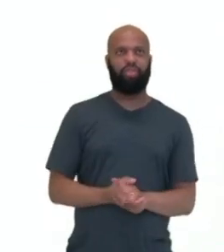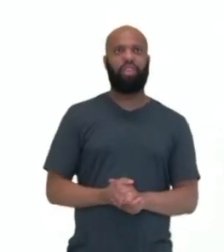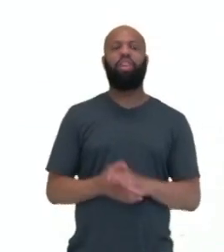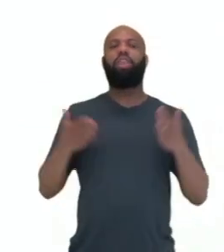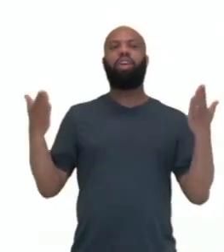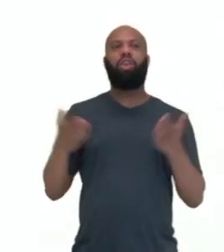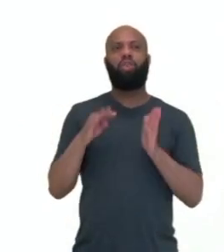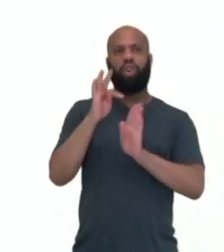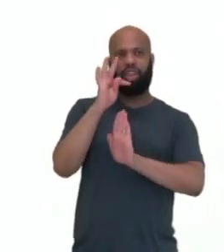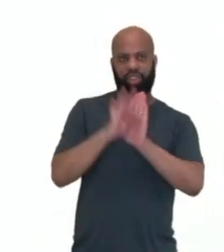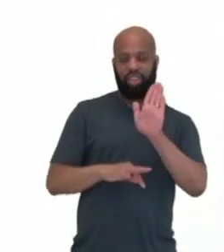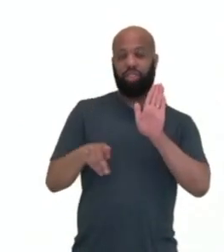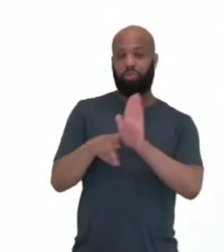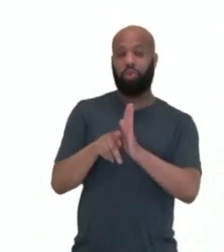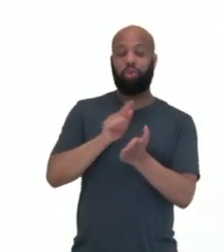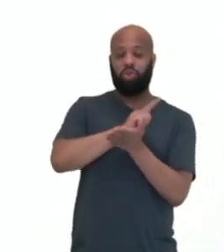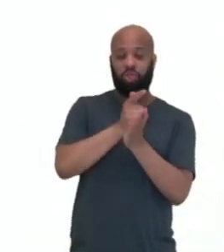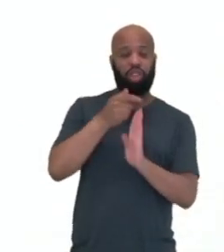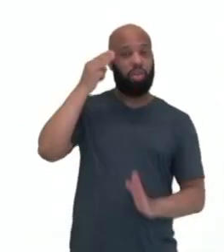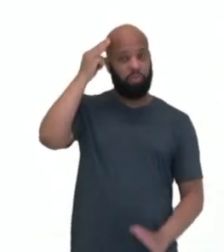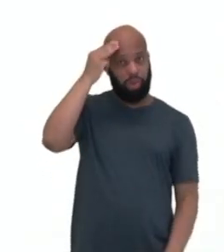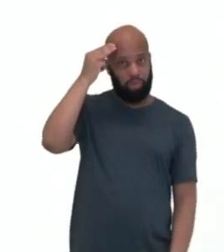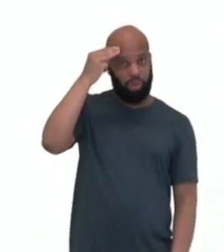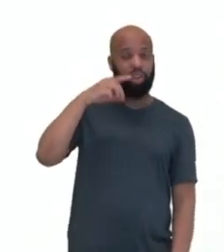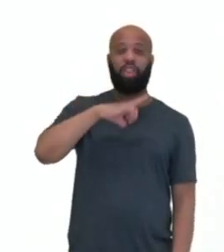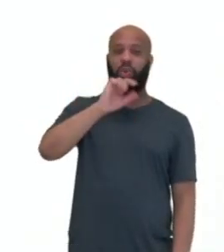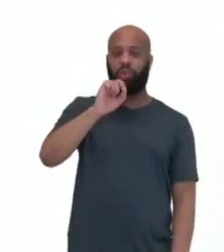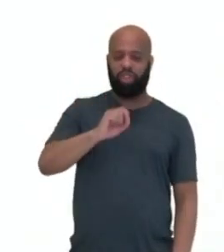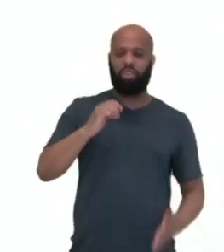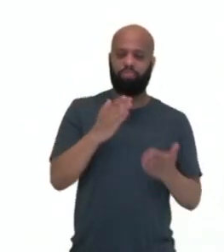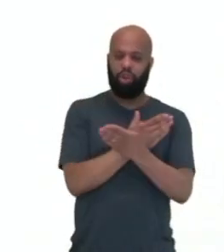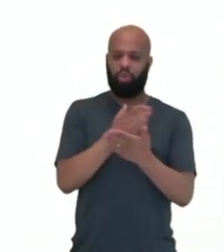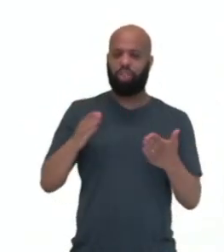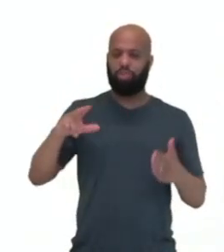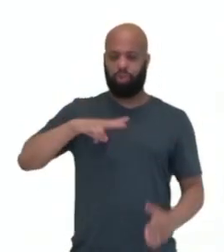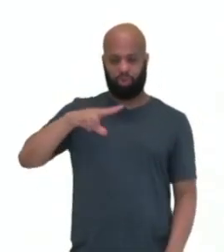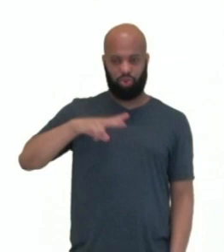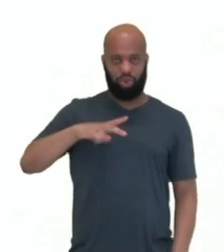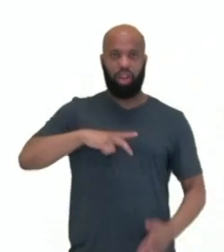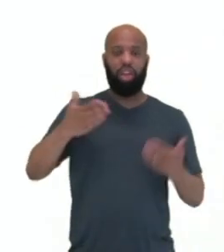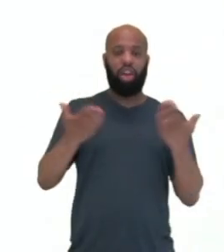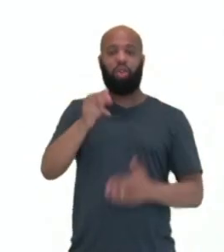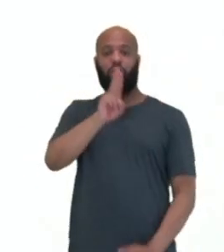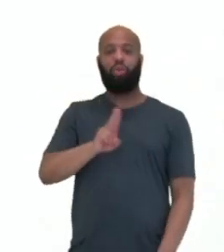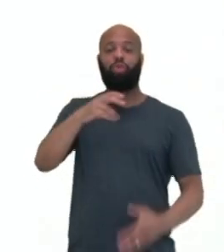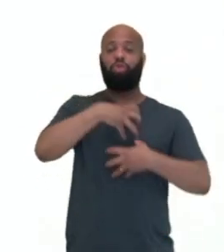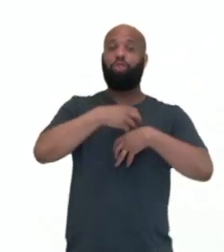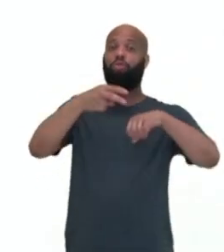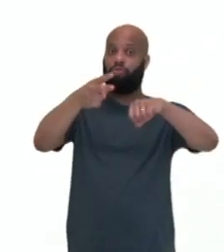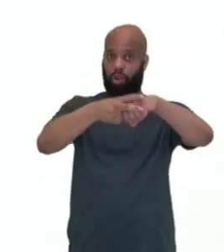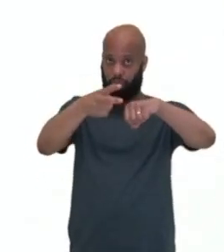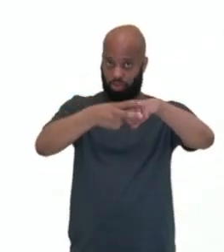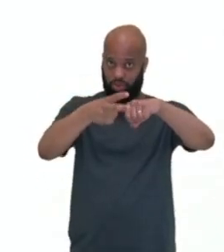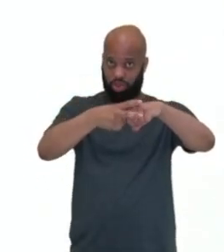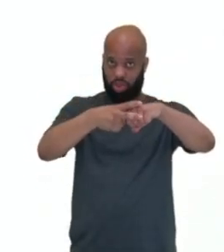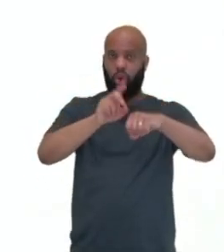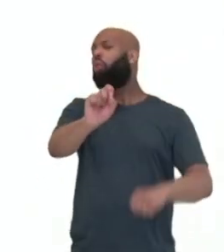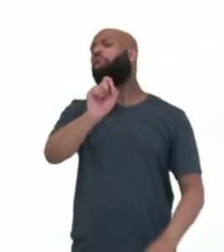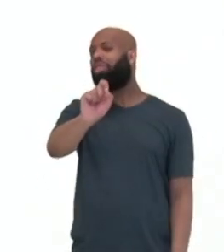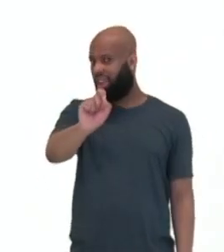Os textos do gênero memórias possuem uma particularidade em relação ao uso de formas verbais. Sabe qual